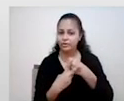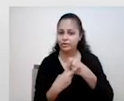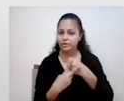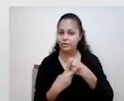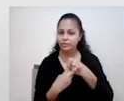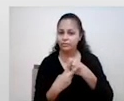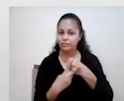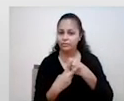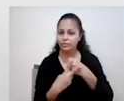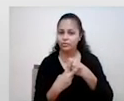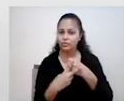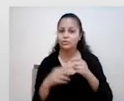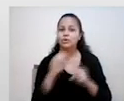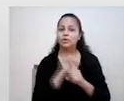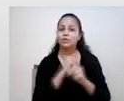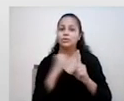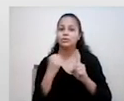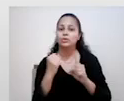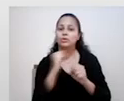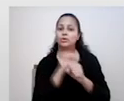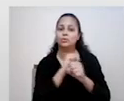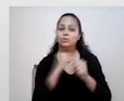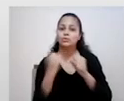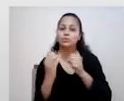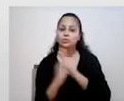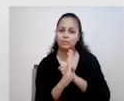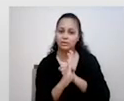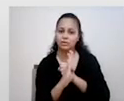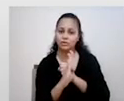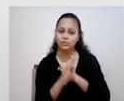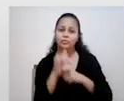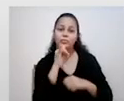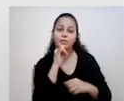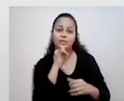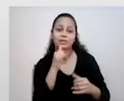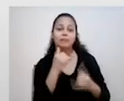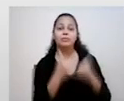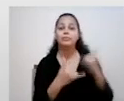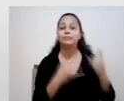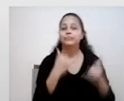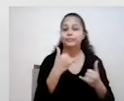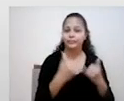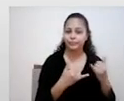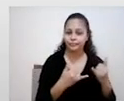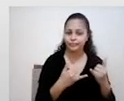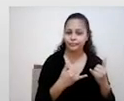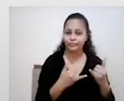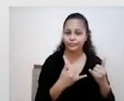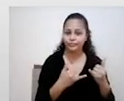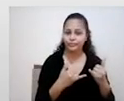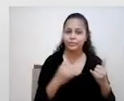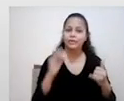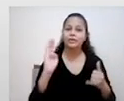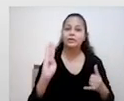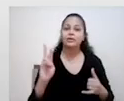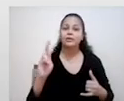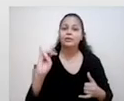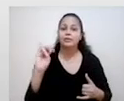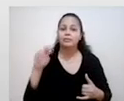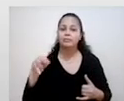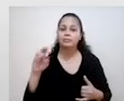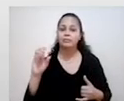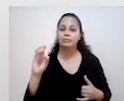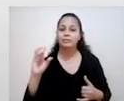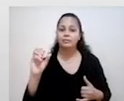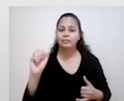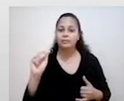usar, por exemplo, um substantivo. Seria, por exemplo, em vez de falar brincadeira, coloco brincar. Às vezes é mais direto usar um verbo do que um